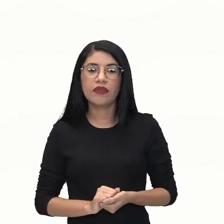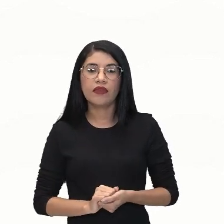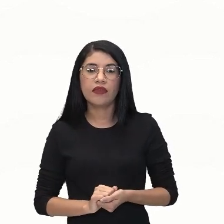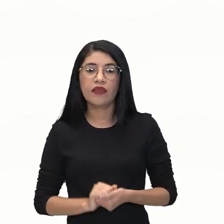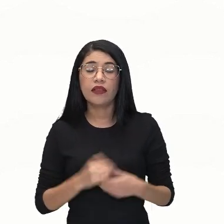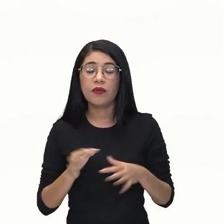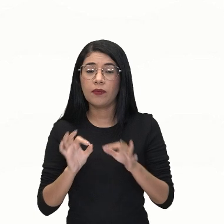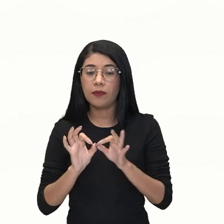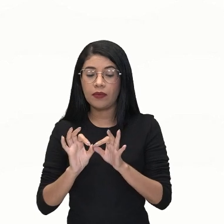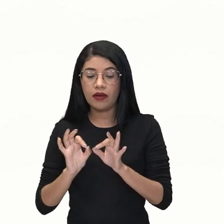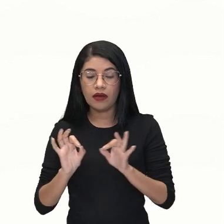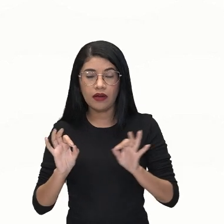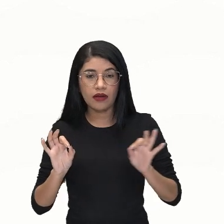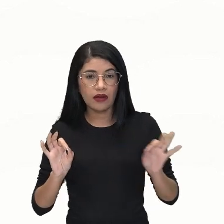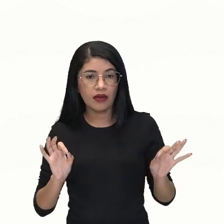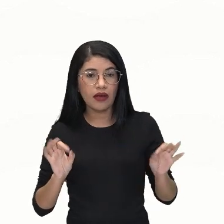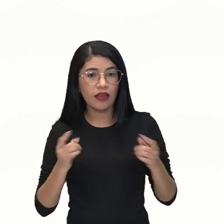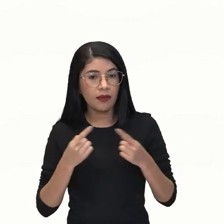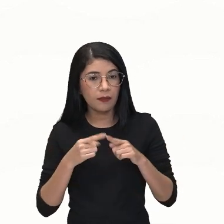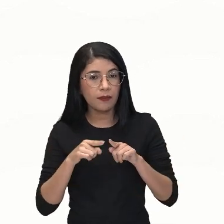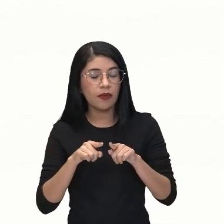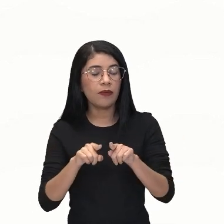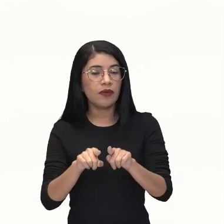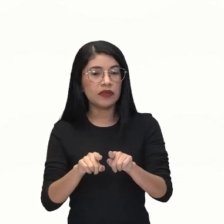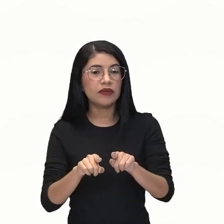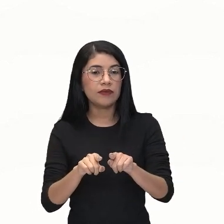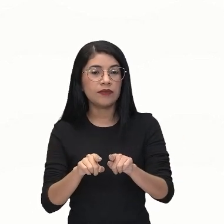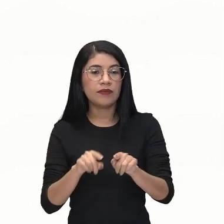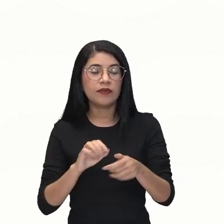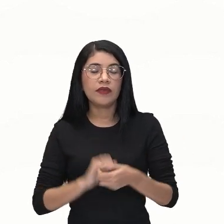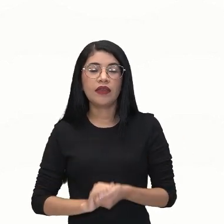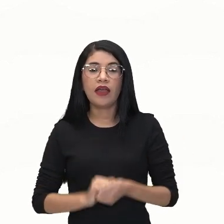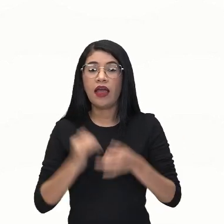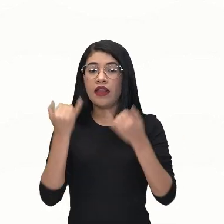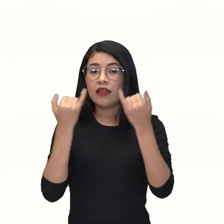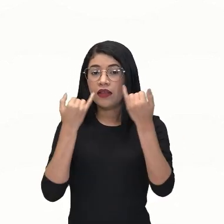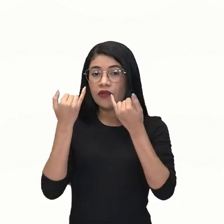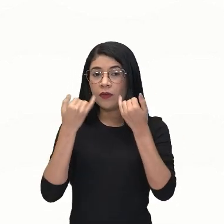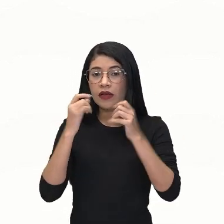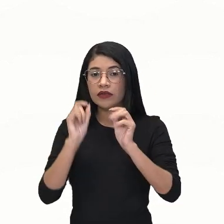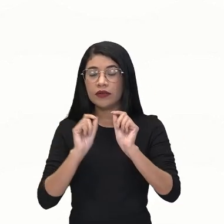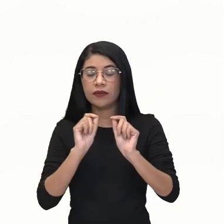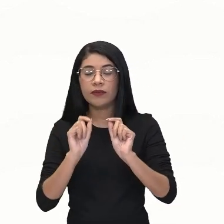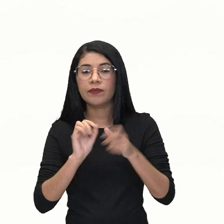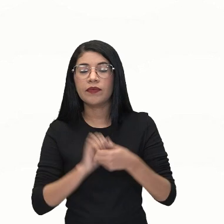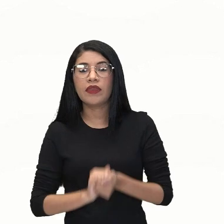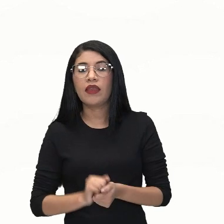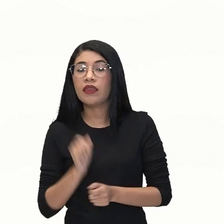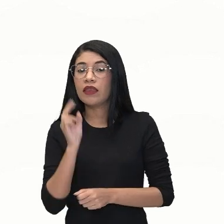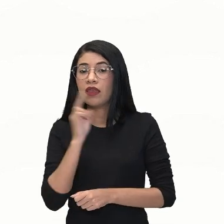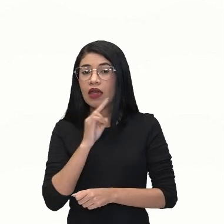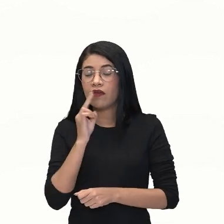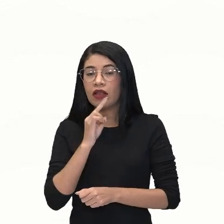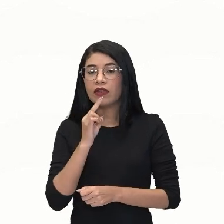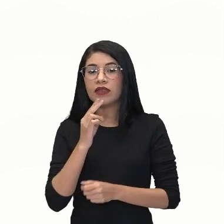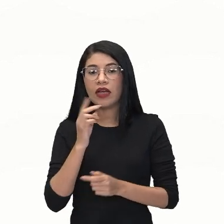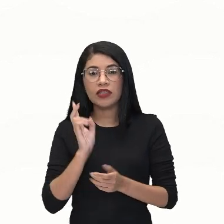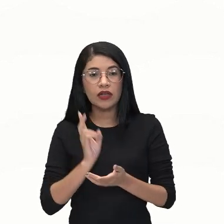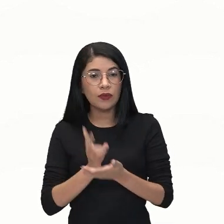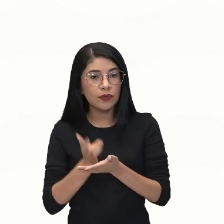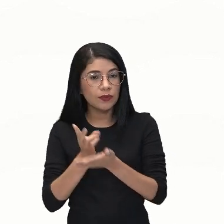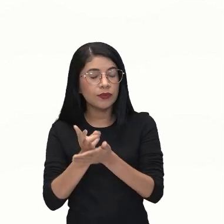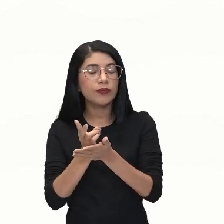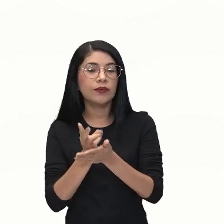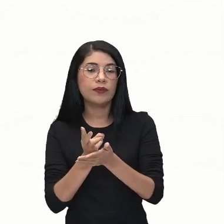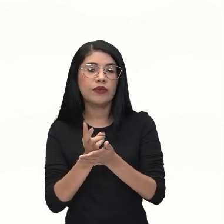distância percorrida, ela é proporcional. A questão está informando que essa velocidade, ela é constante. Quer